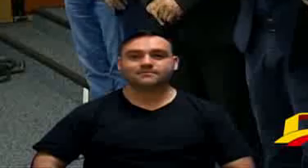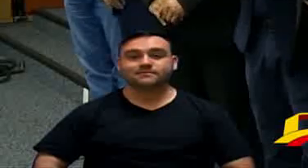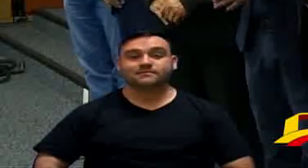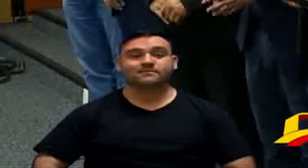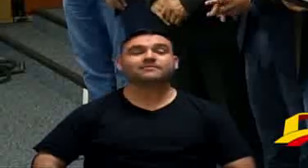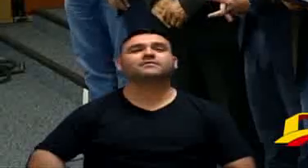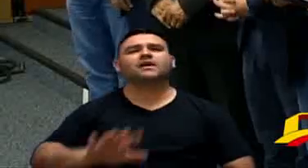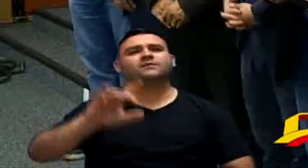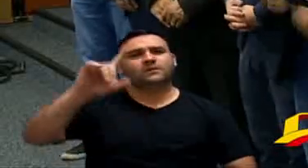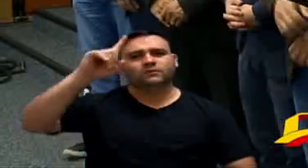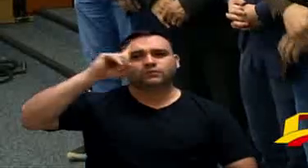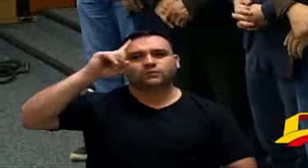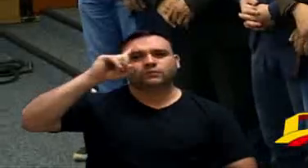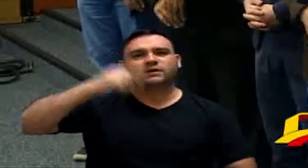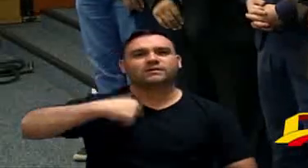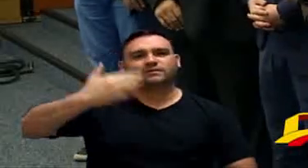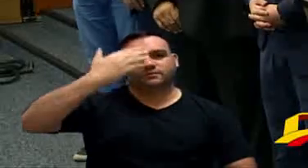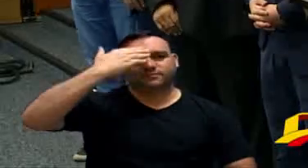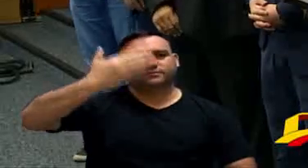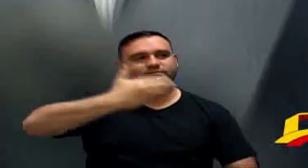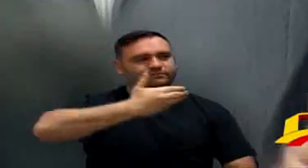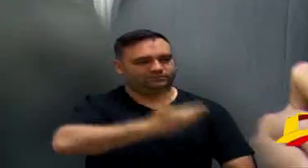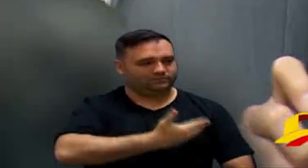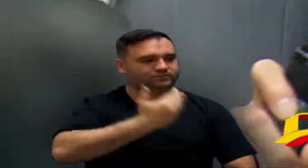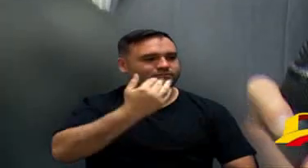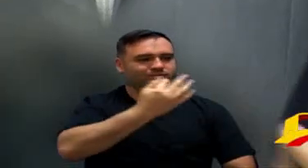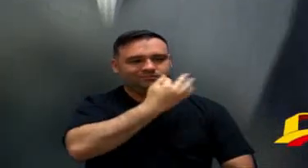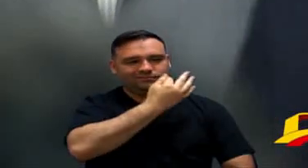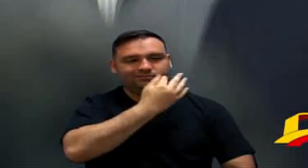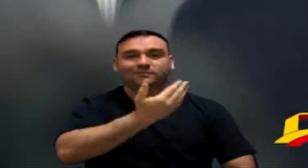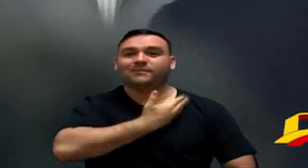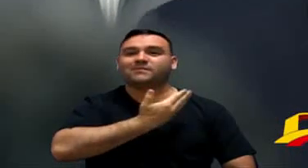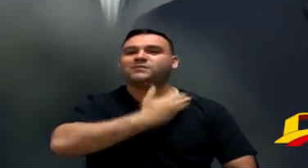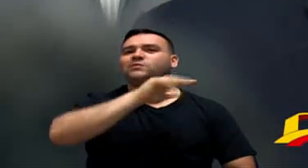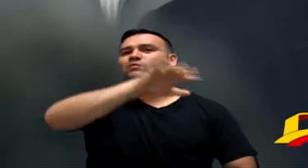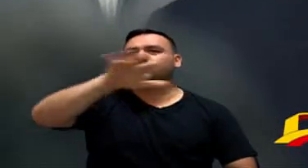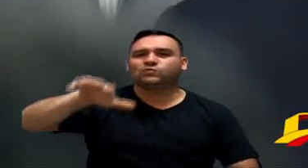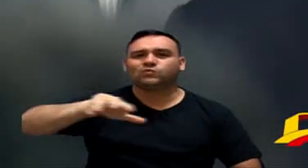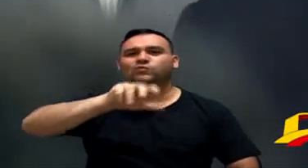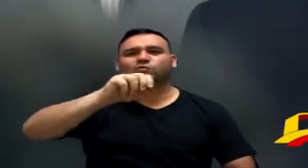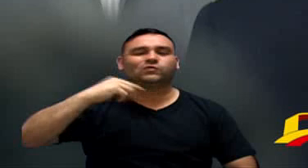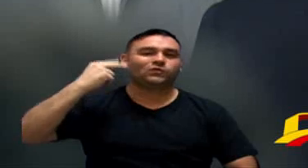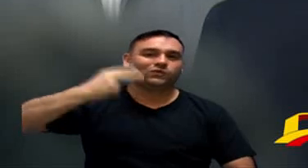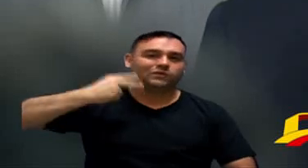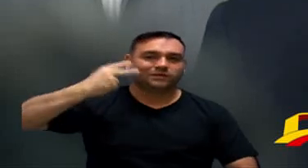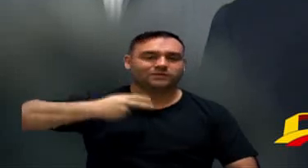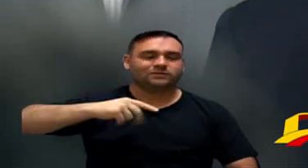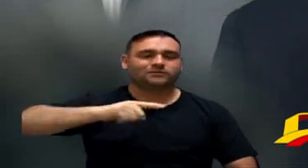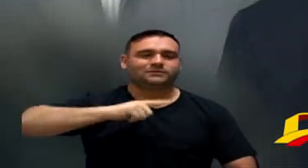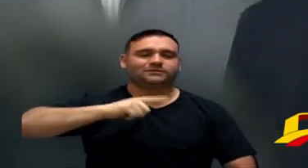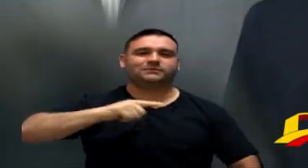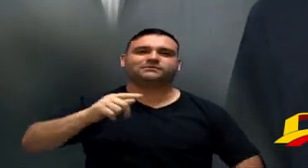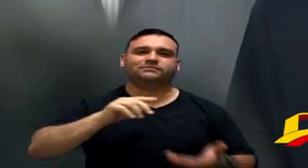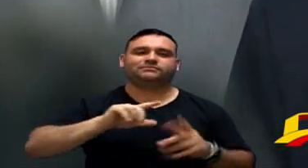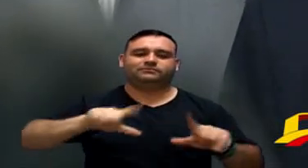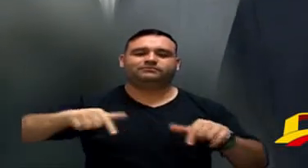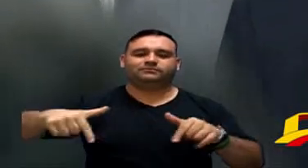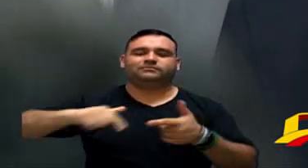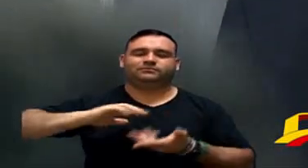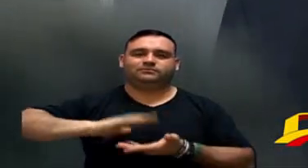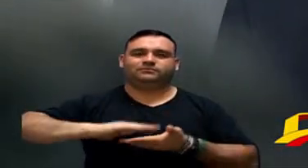Fernandinho Eu quero agradecer a você e a todos os nossos colegas vereadores que assinaram aqui essa nesse voto de